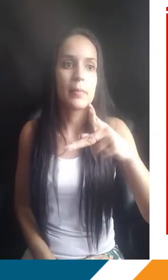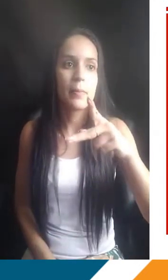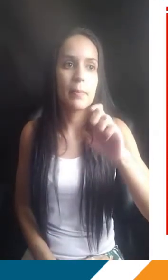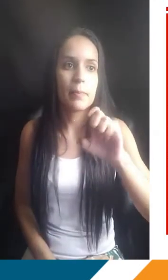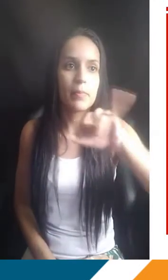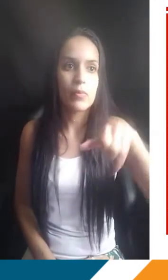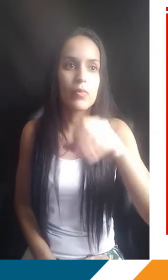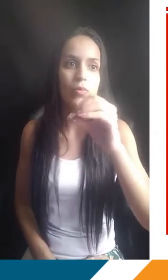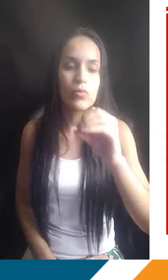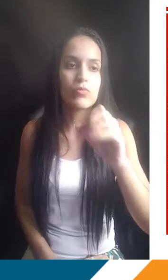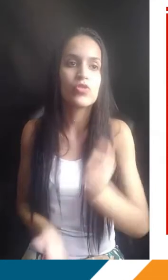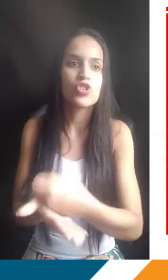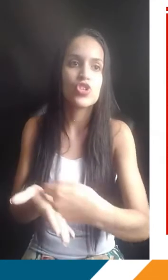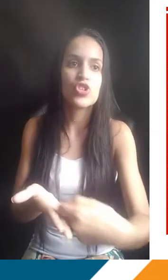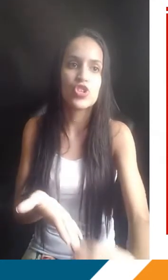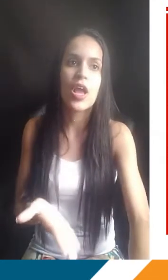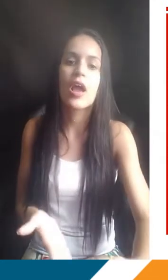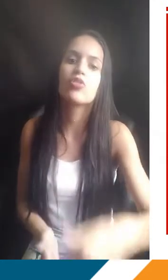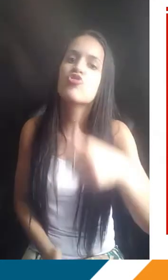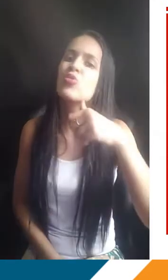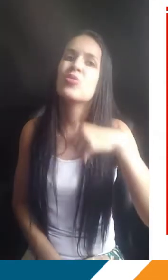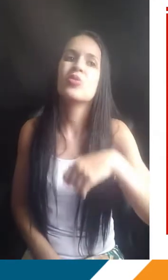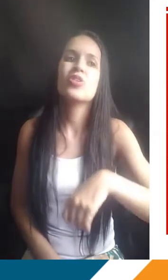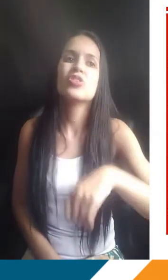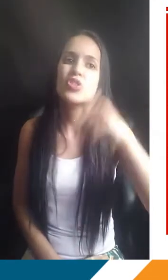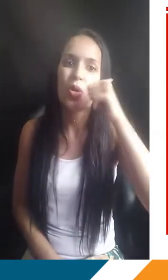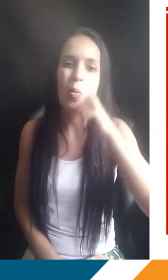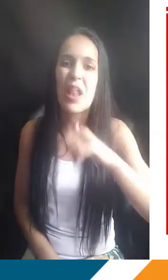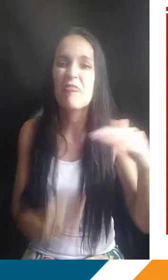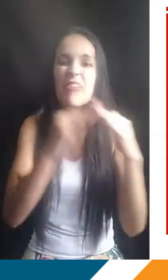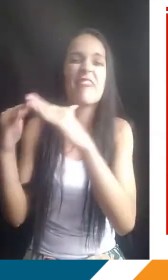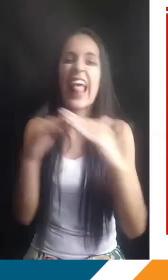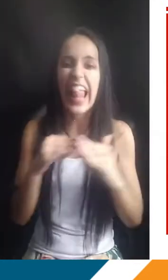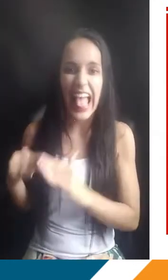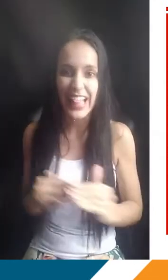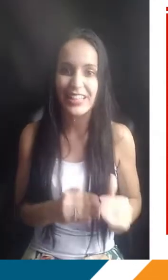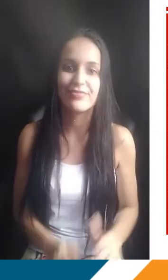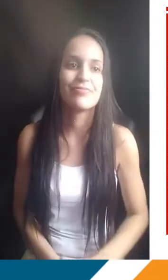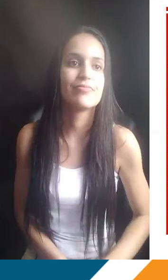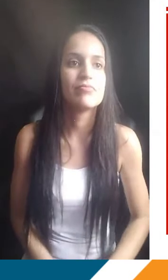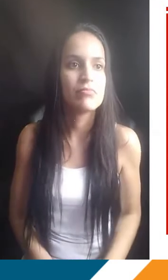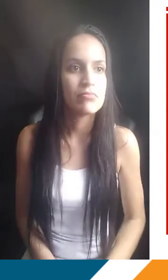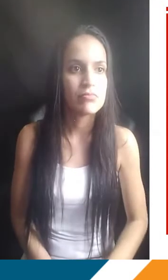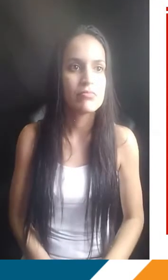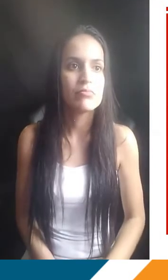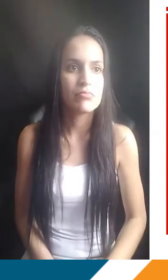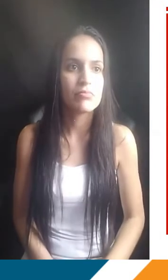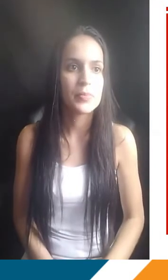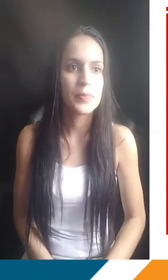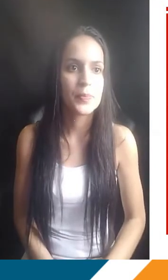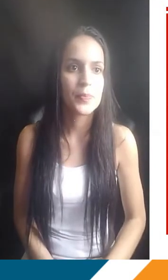uma noção, entre a década de 70 e o ano de 1988, mais de 140 livros chegaram a sofrer censura prévia